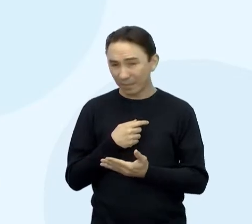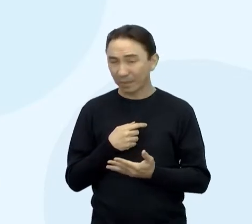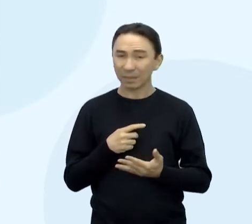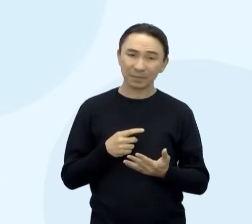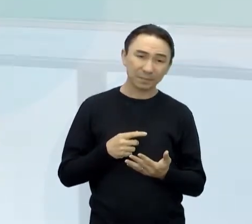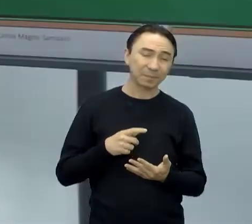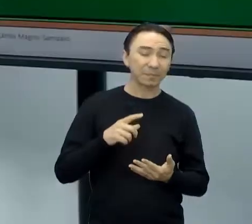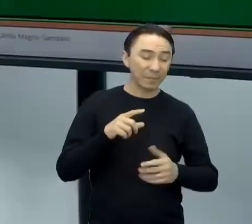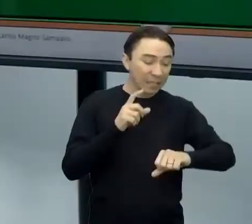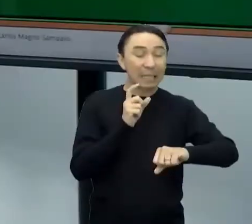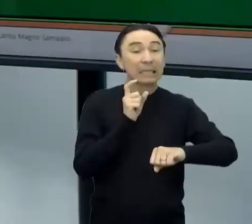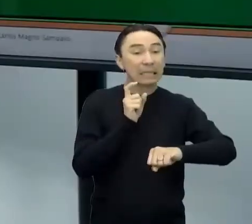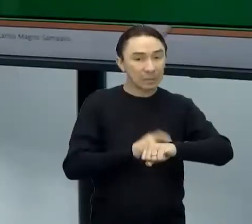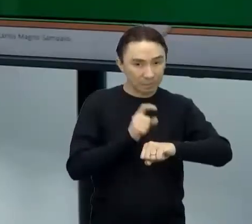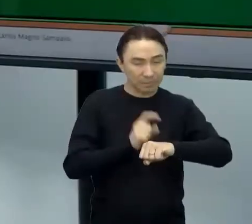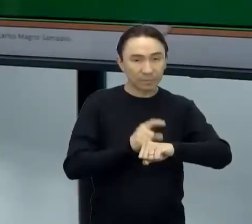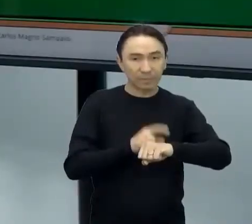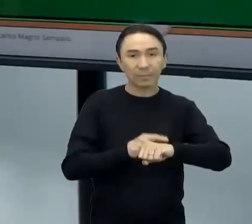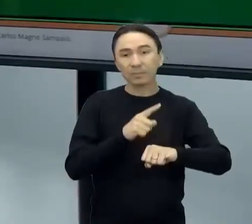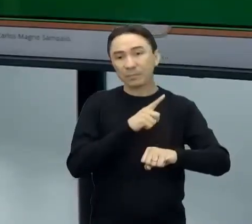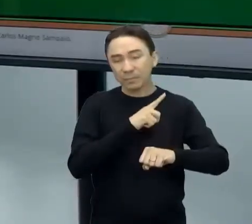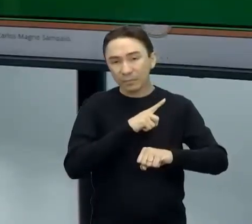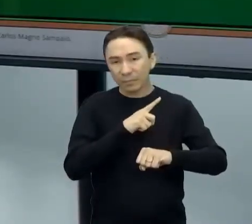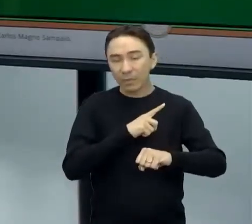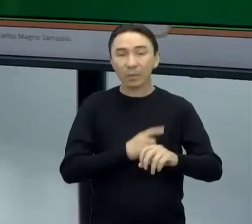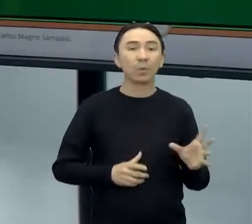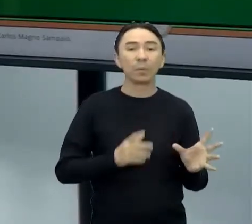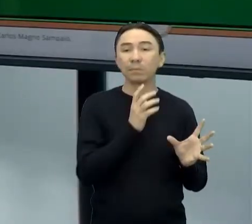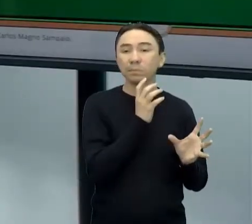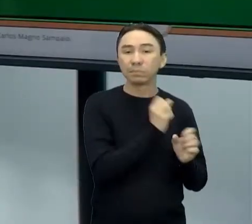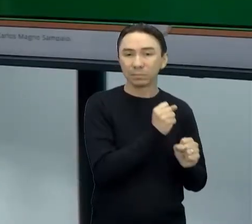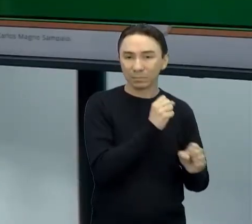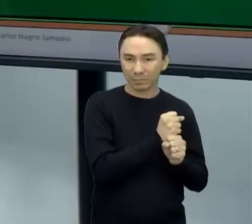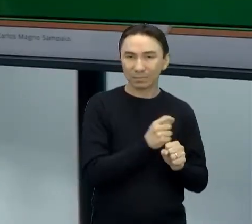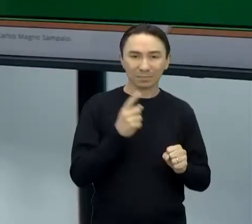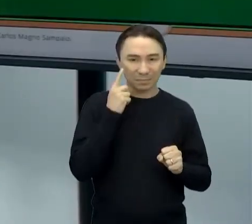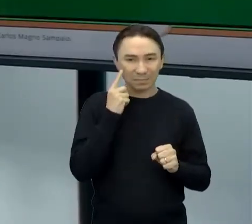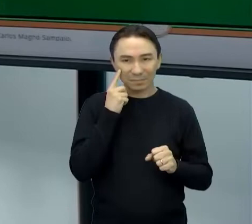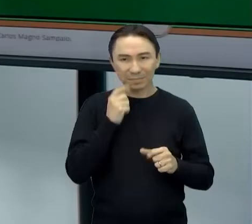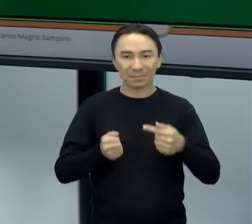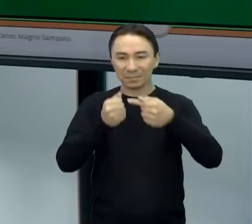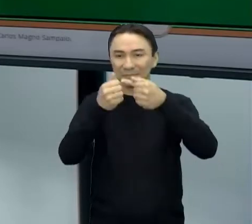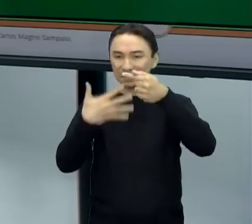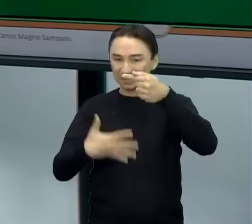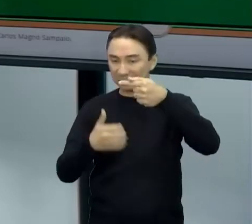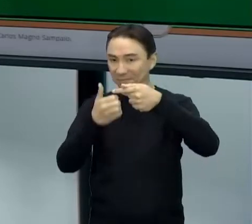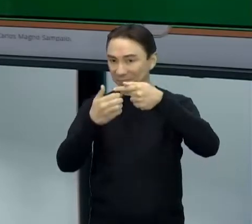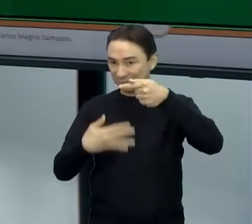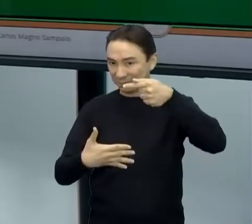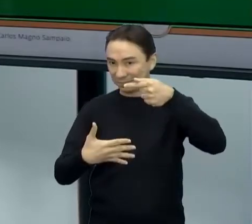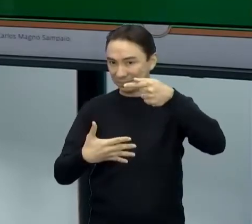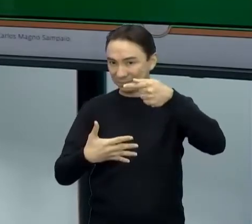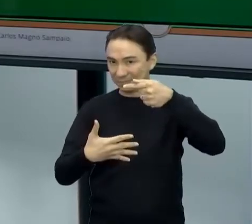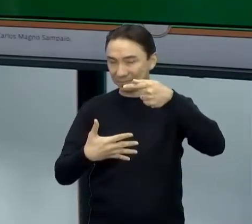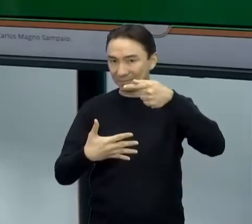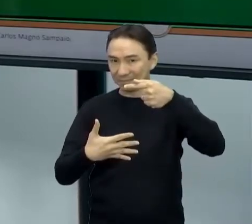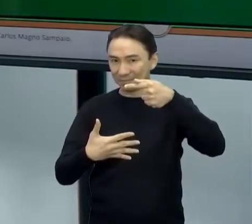Relativamente ao tempo, a gente tem uma grandeza. Olha o glossário aí indo para você, né, Helder? Para a gente fazer aquela